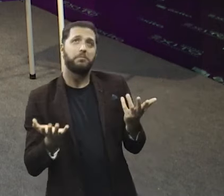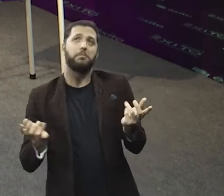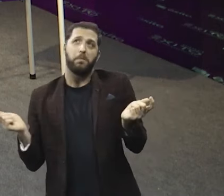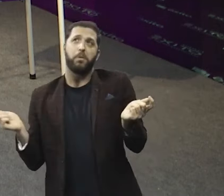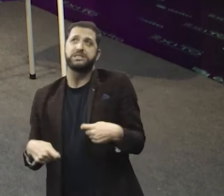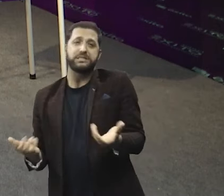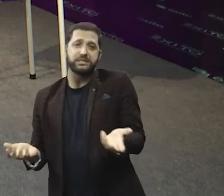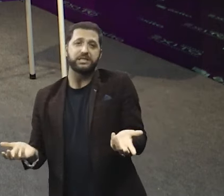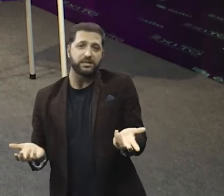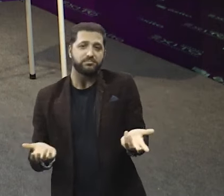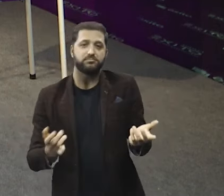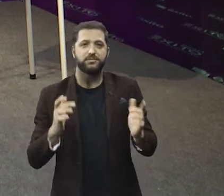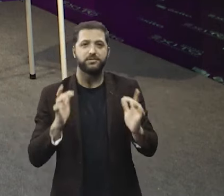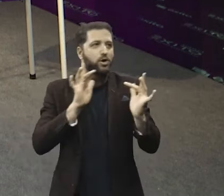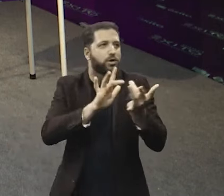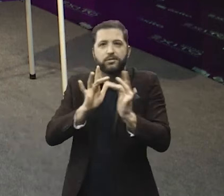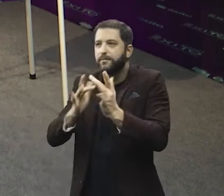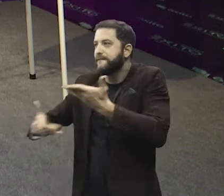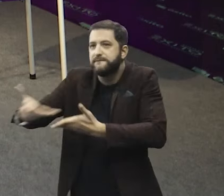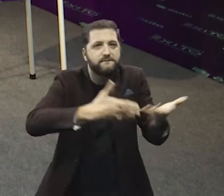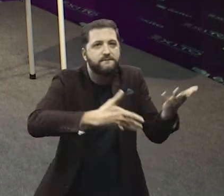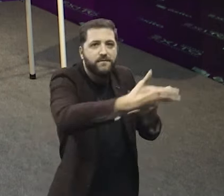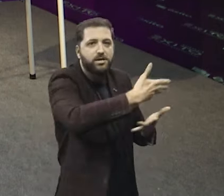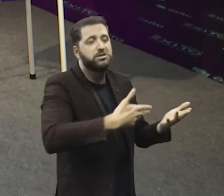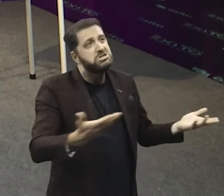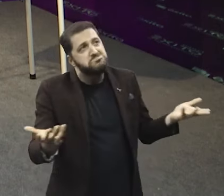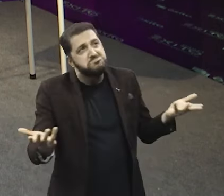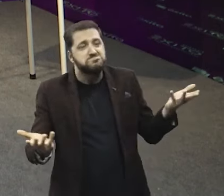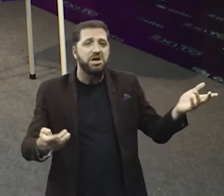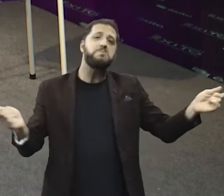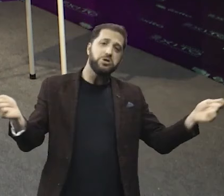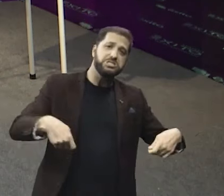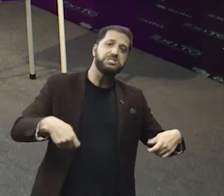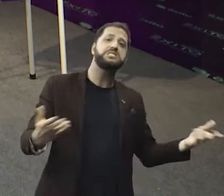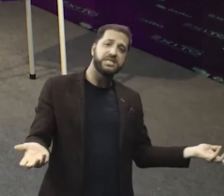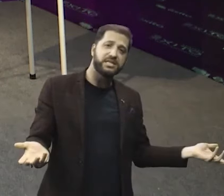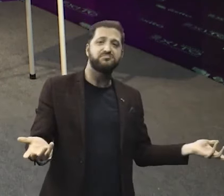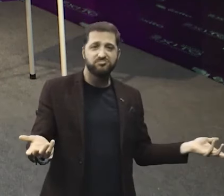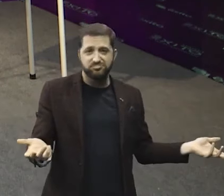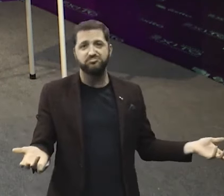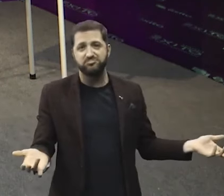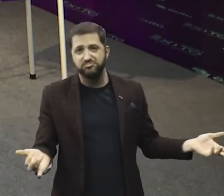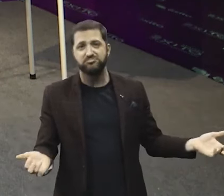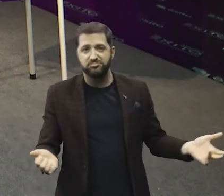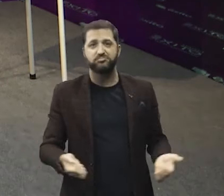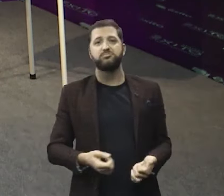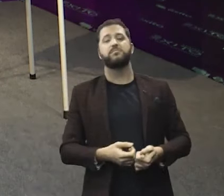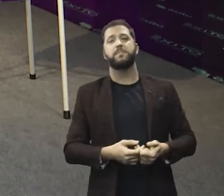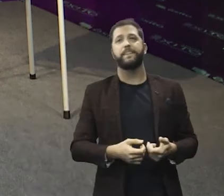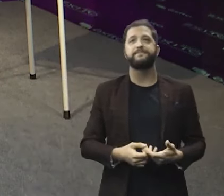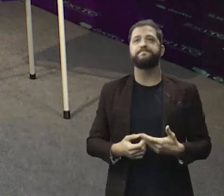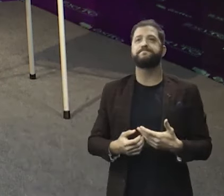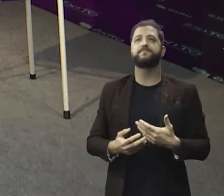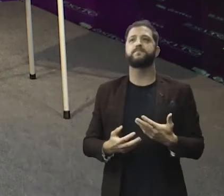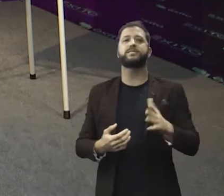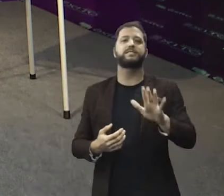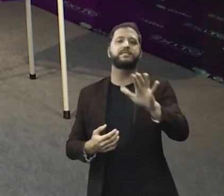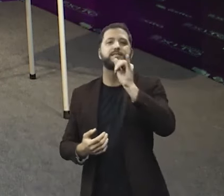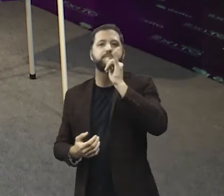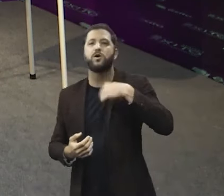poderosíssimos o metaverso pode trazer riso entretenimento pode ó que top eu não teria como ir por exemplo lá no circulo de